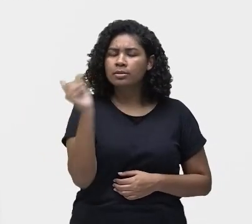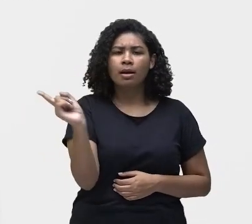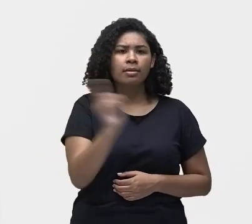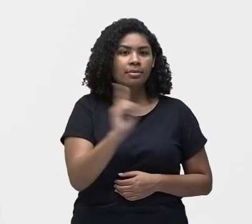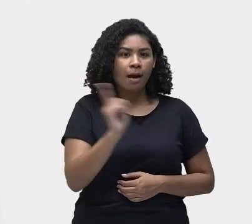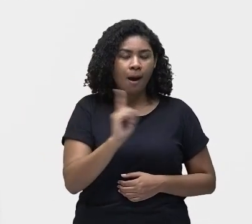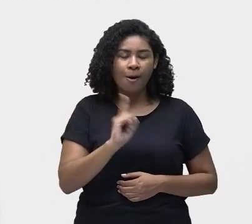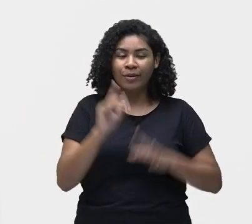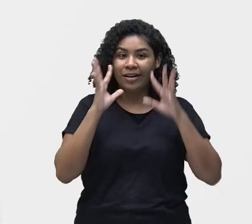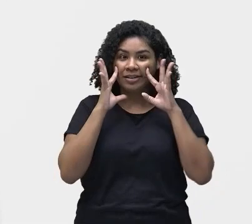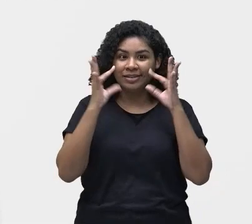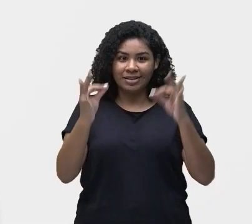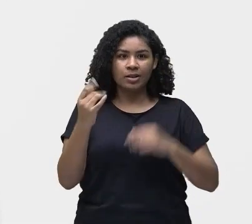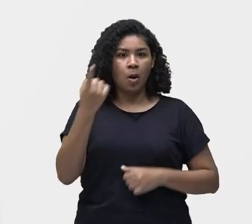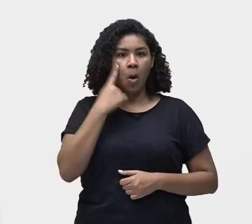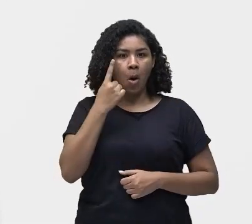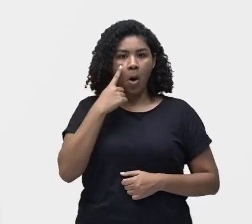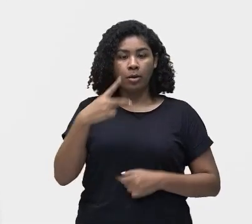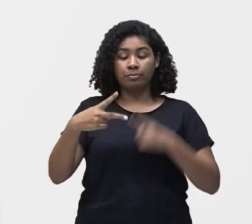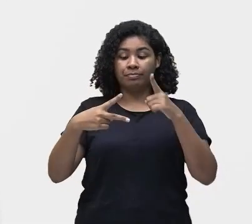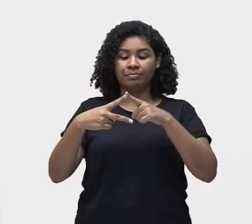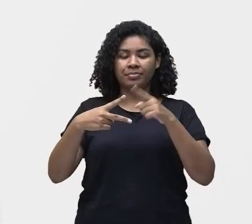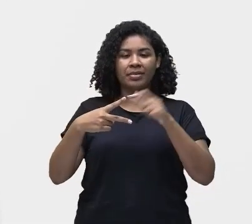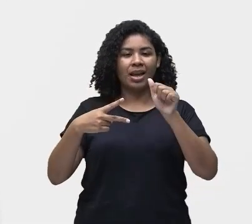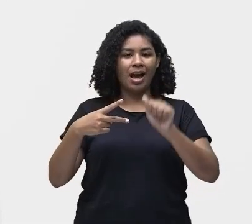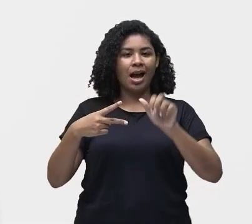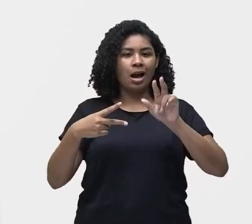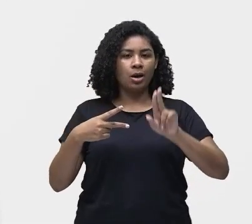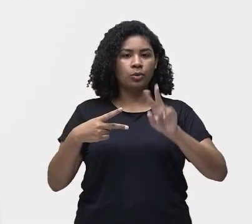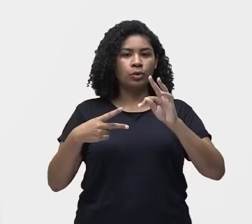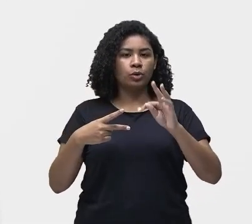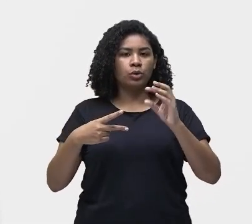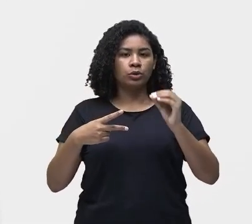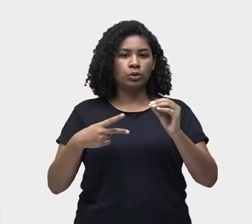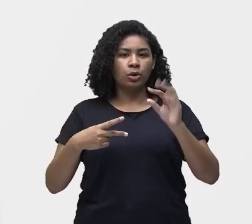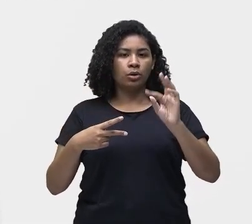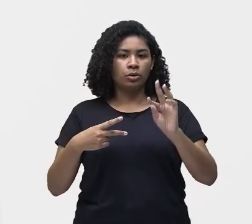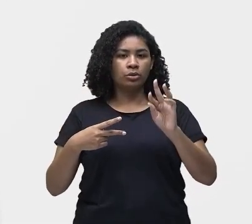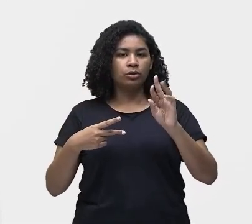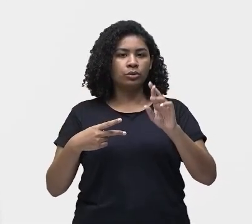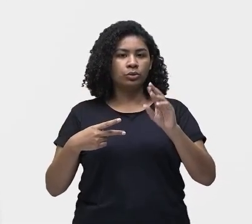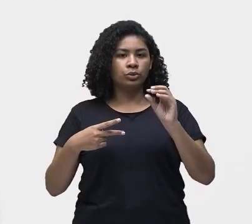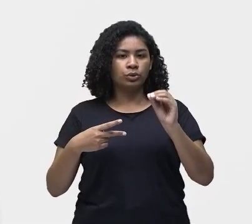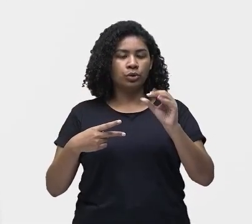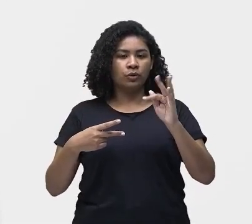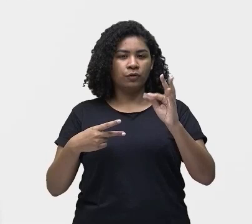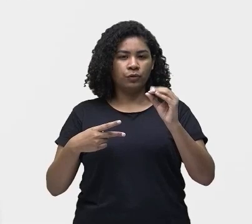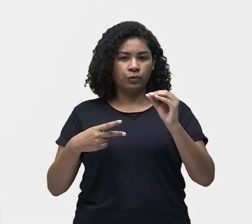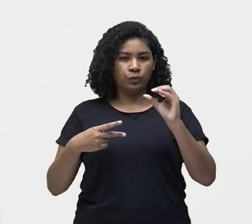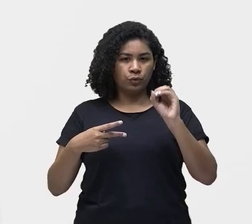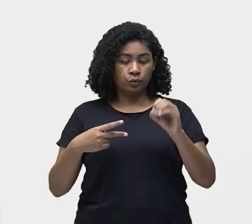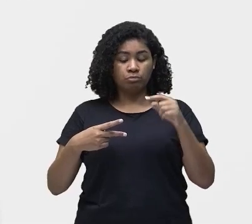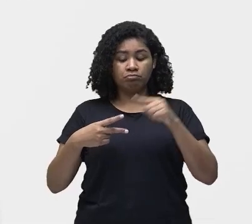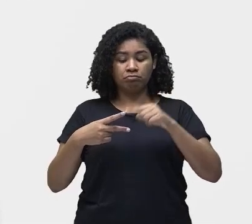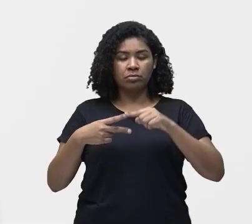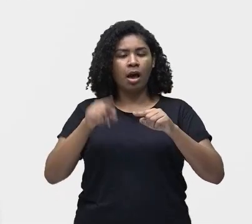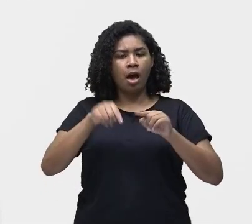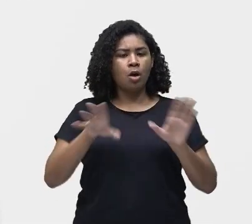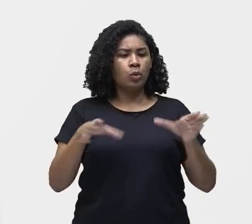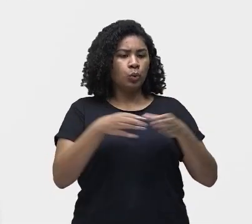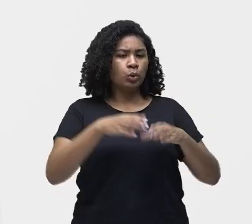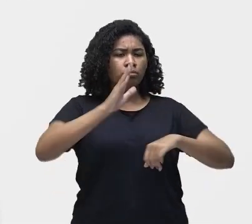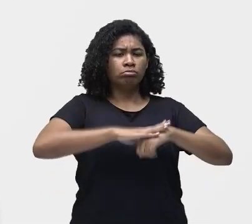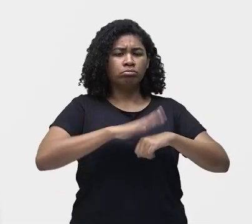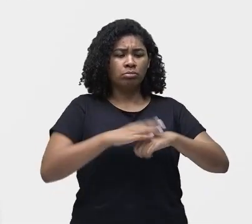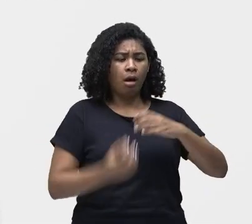tá? Seres autótrofos são seres que produzem o seu próprio alimento. Como exemplo, a gente tem as